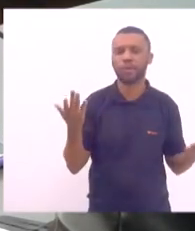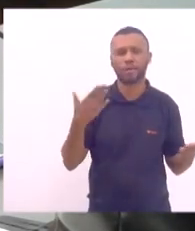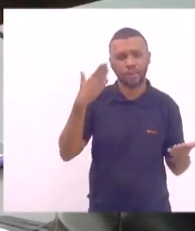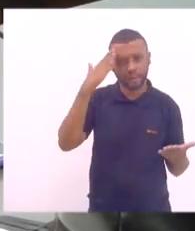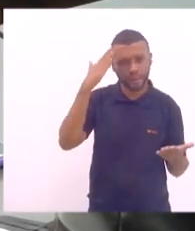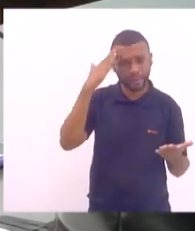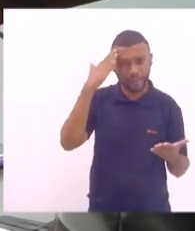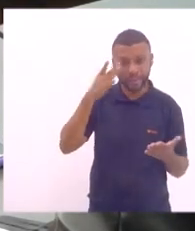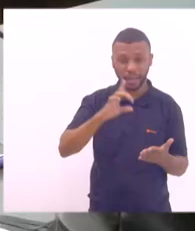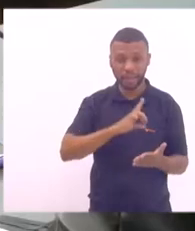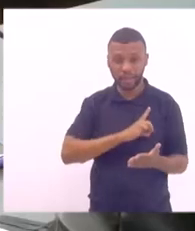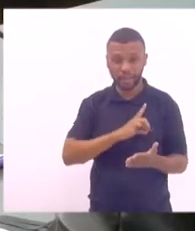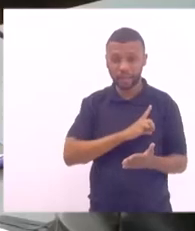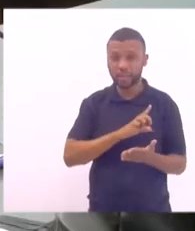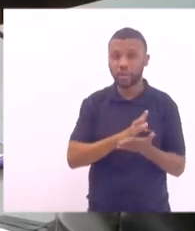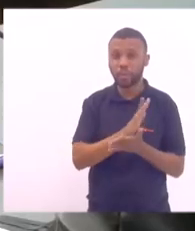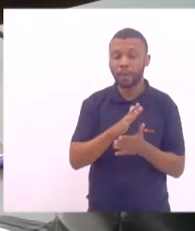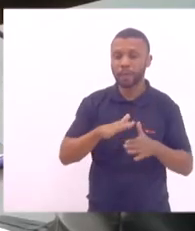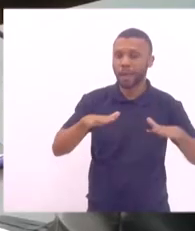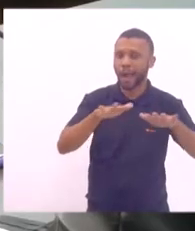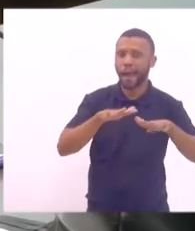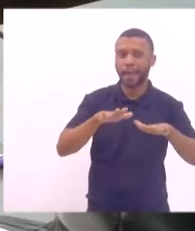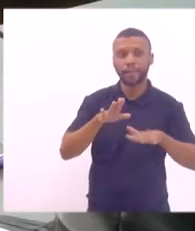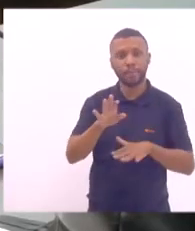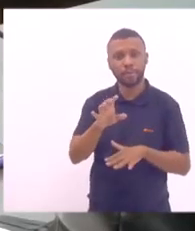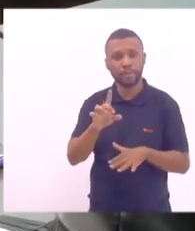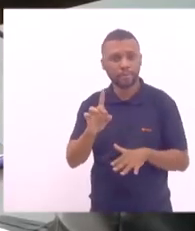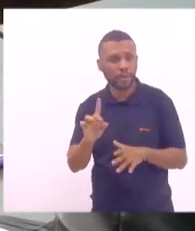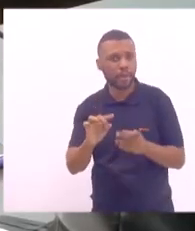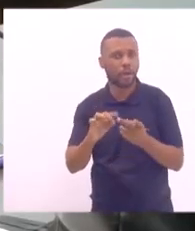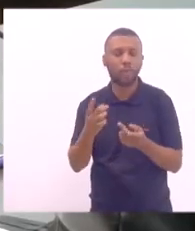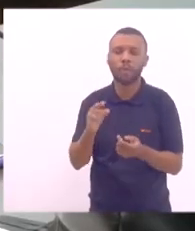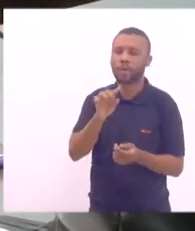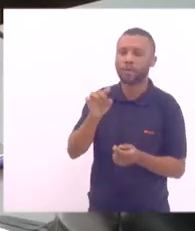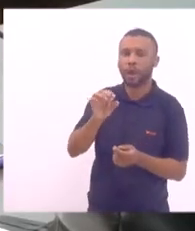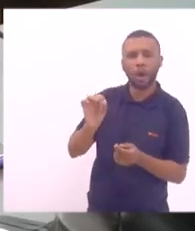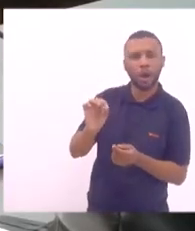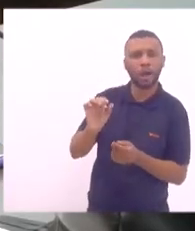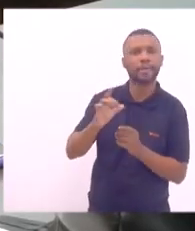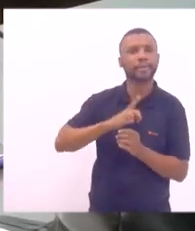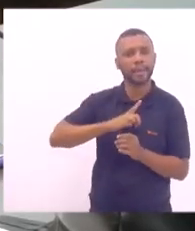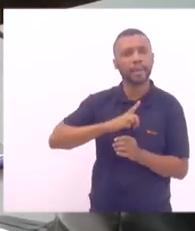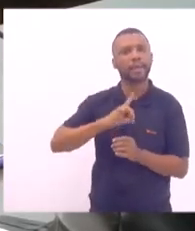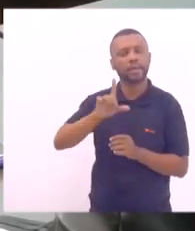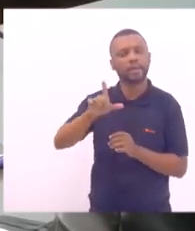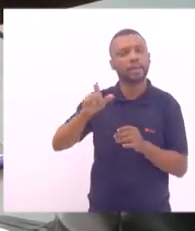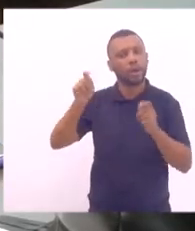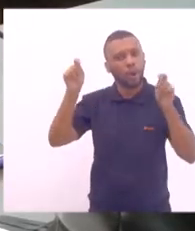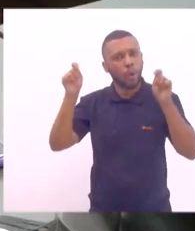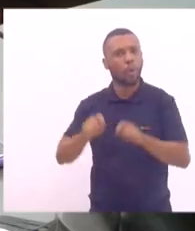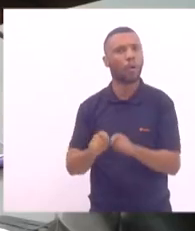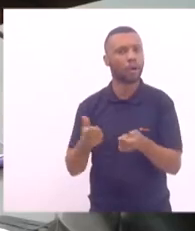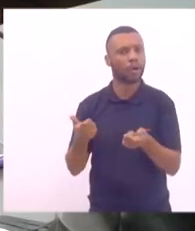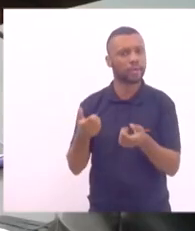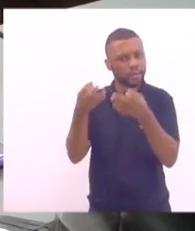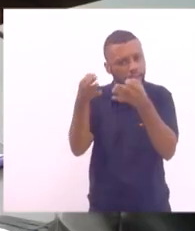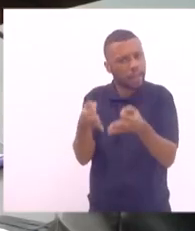de determinadas áreas que vão ver, não só na Baixada como na Zona Oeste. Existe essa questão concreta. Tem que ser